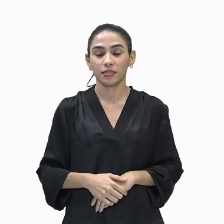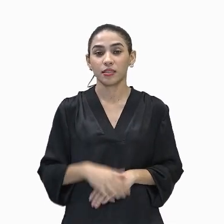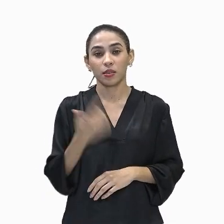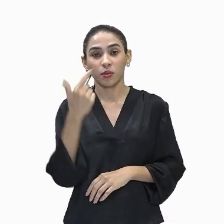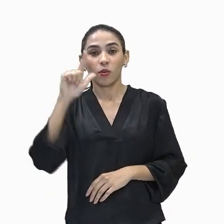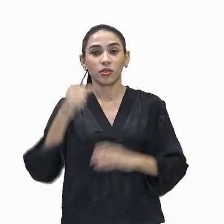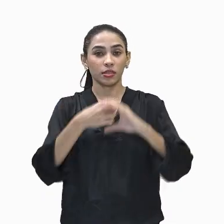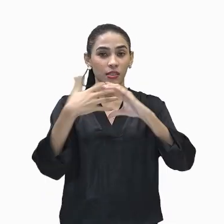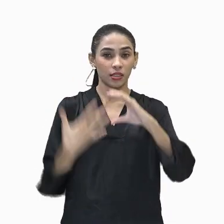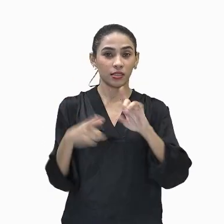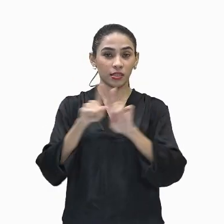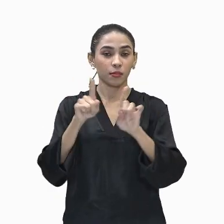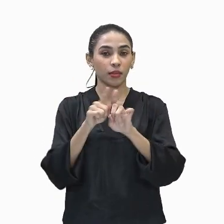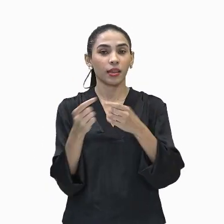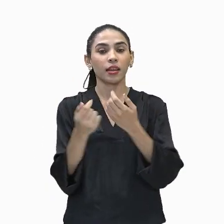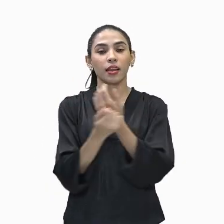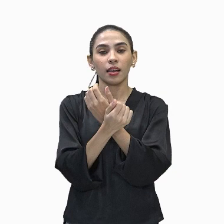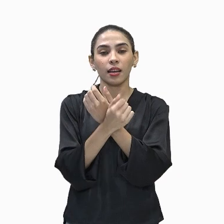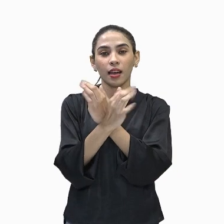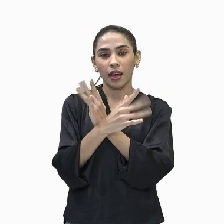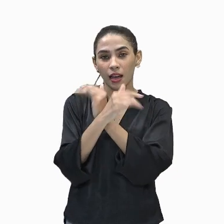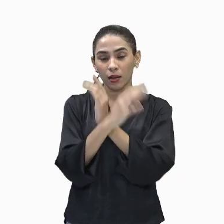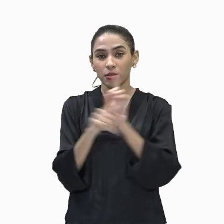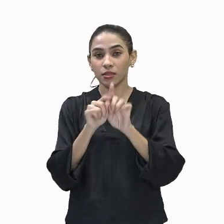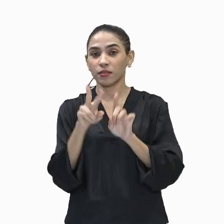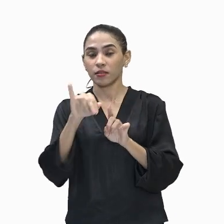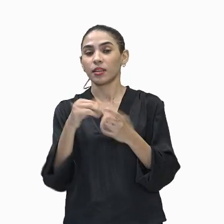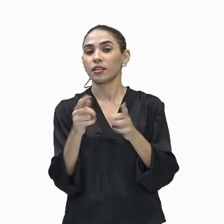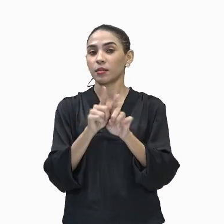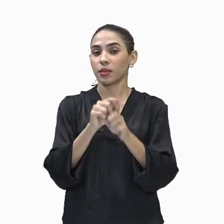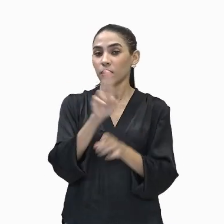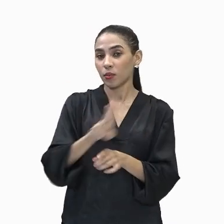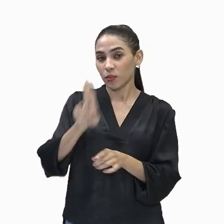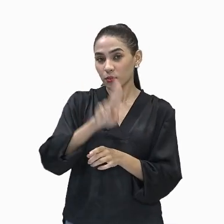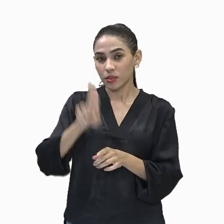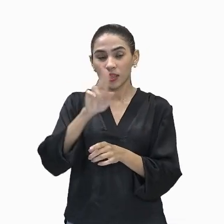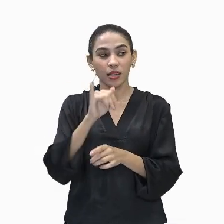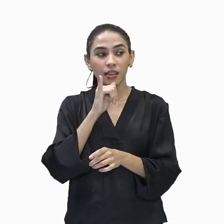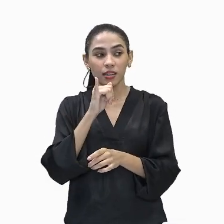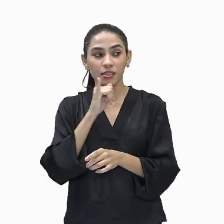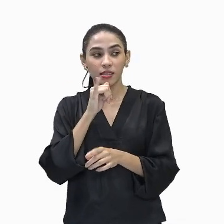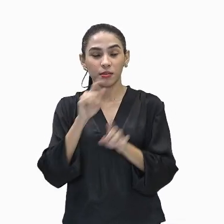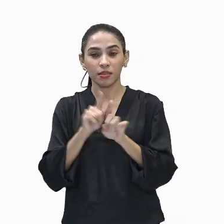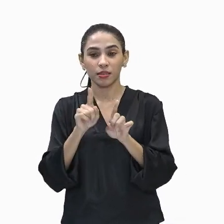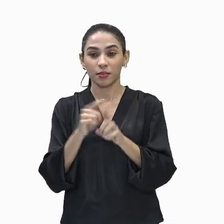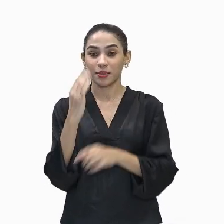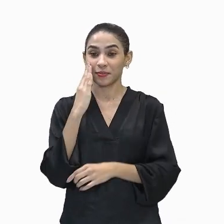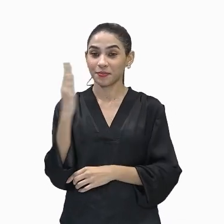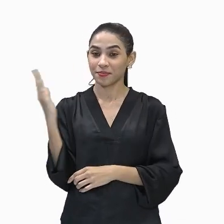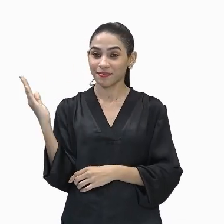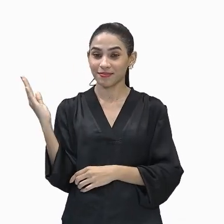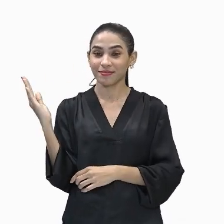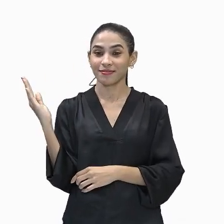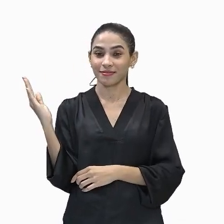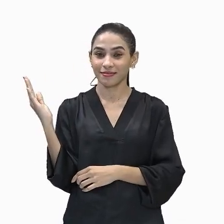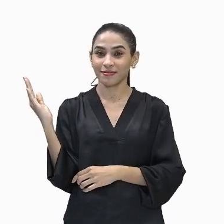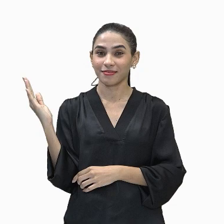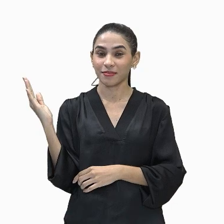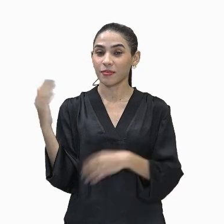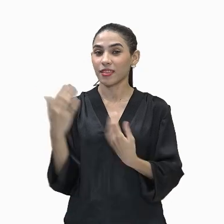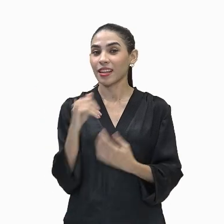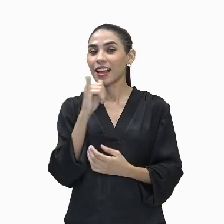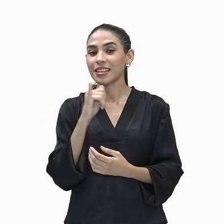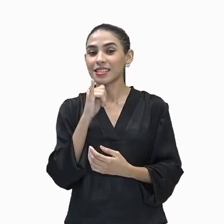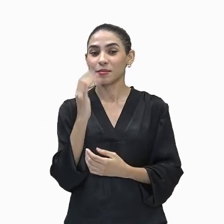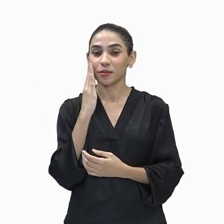outras categorias de algas que vão ser utilizadas como espessante alimentício, né? É possível encontrar, por exemplo, em alguns